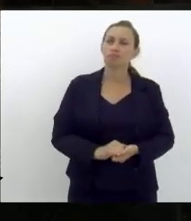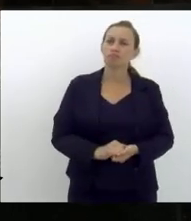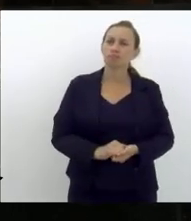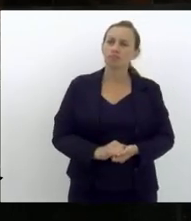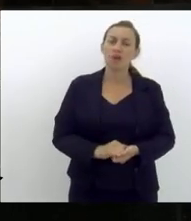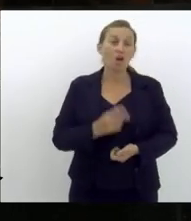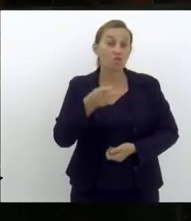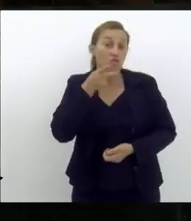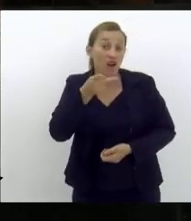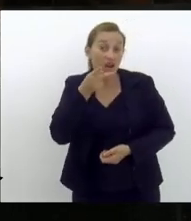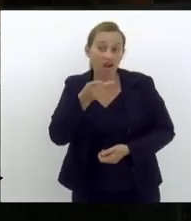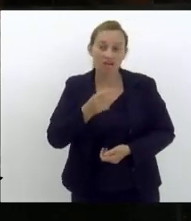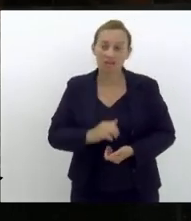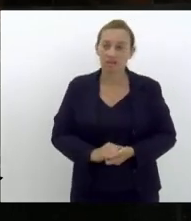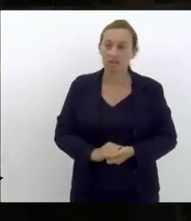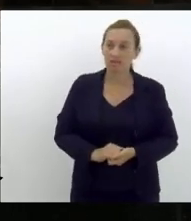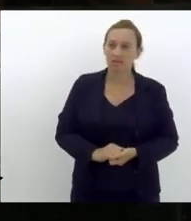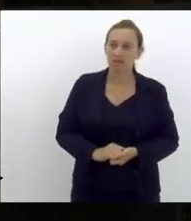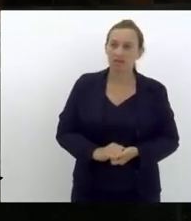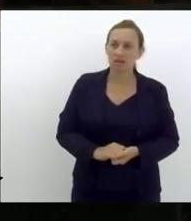ao dizer